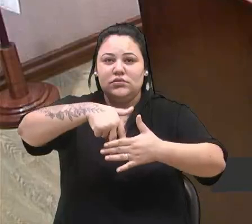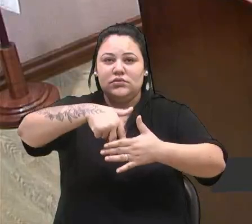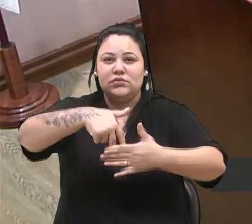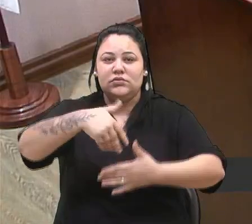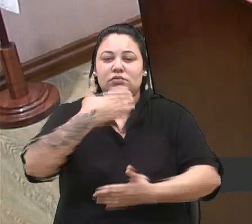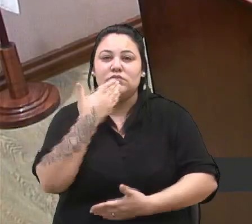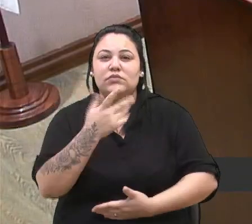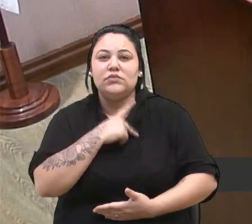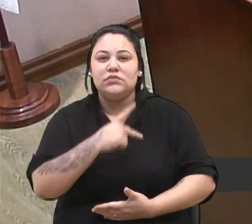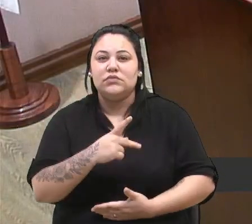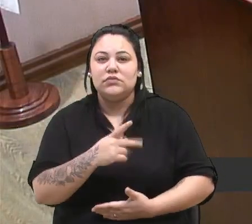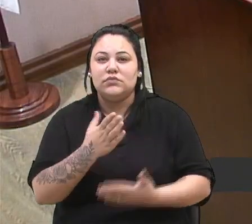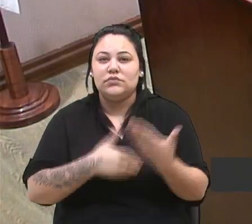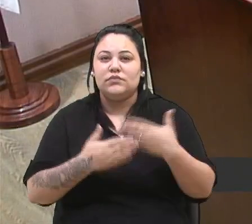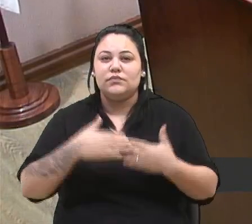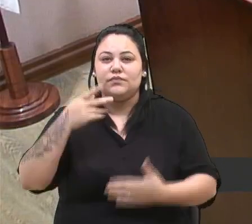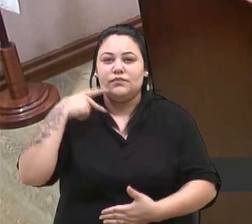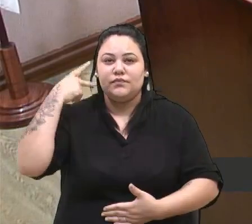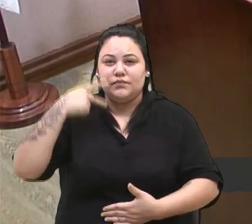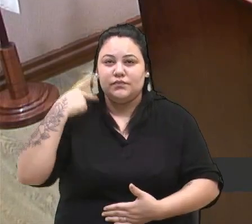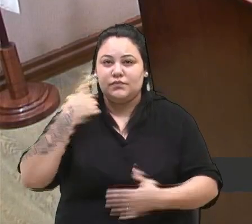presidente, senhoras e senhores vereadores.